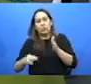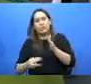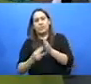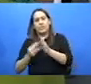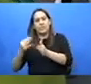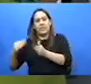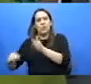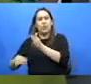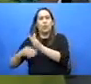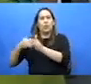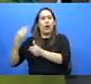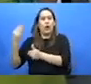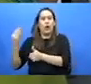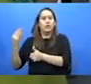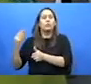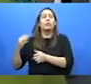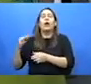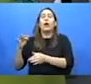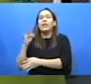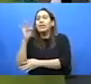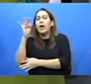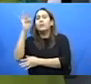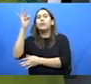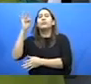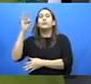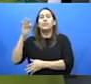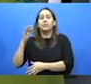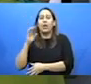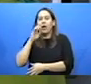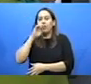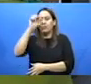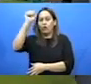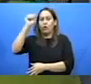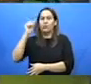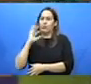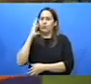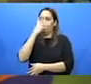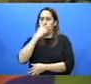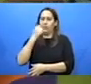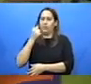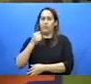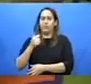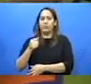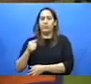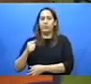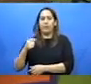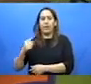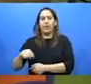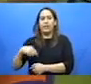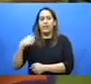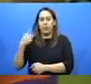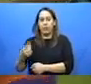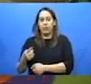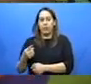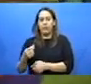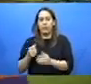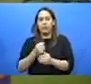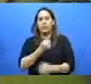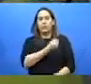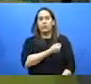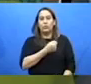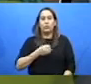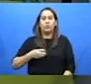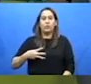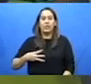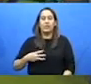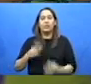ordem correta até a plantinha crescer e ficar bem bonita. E depois, na número 3,